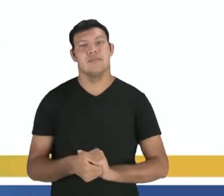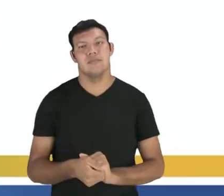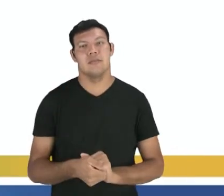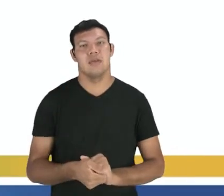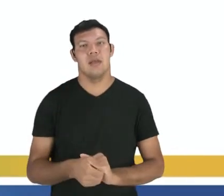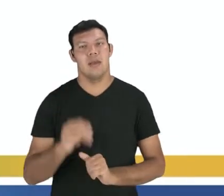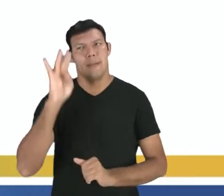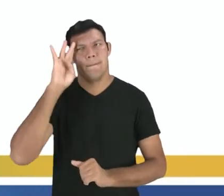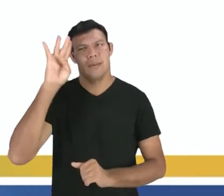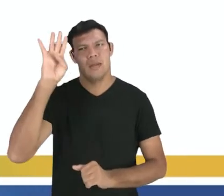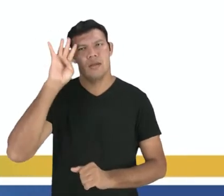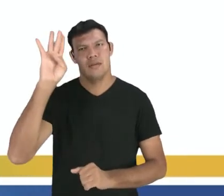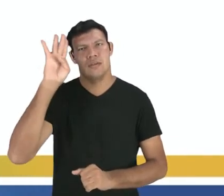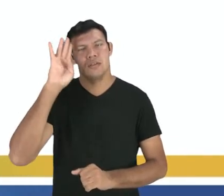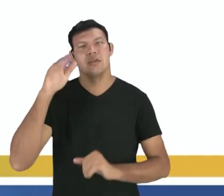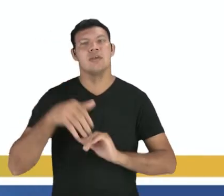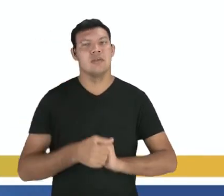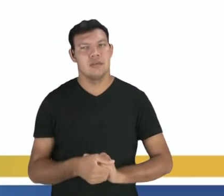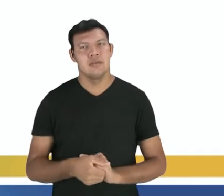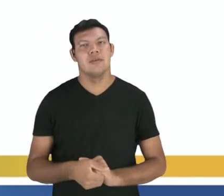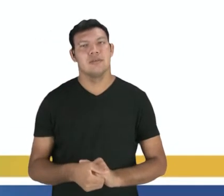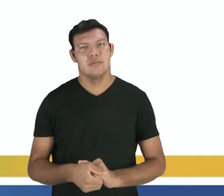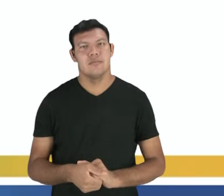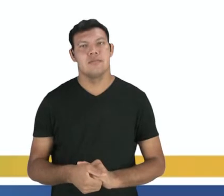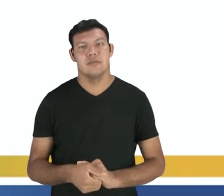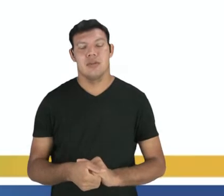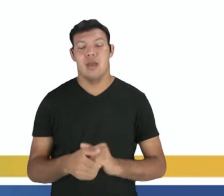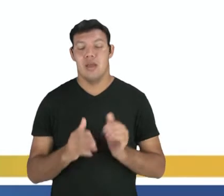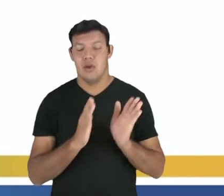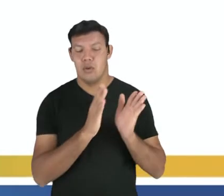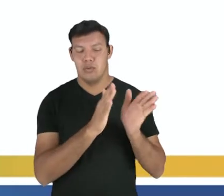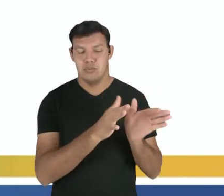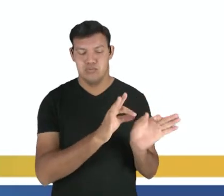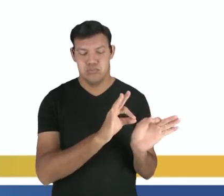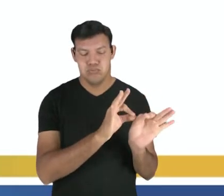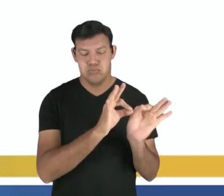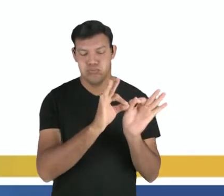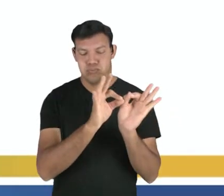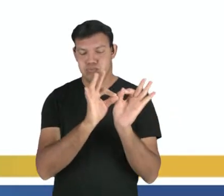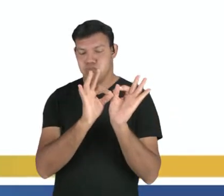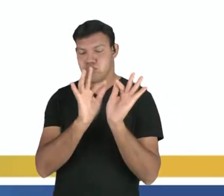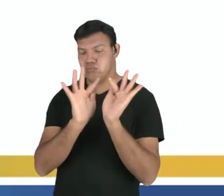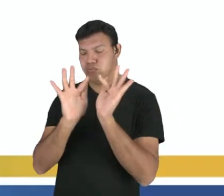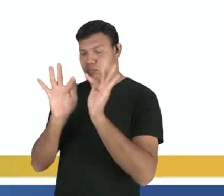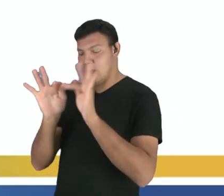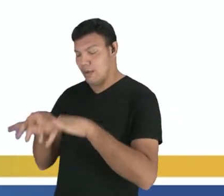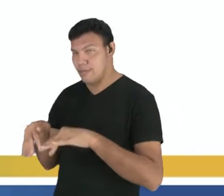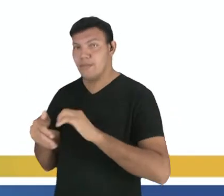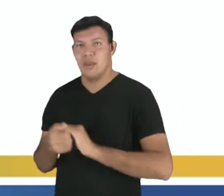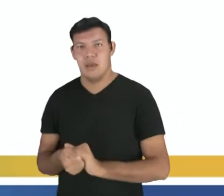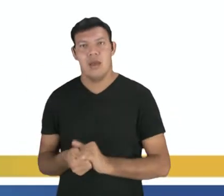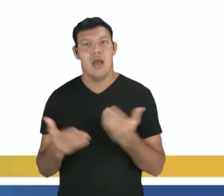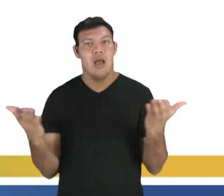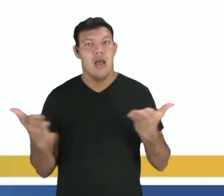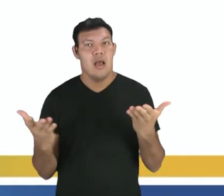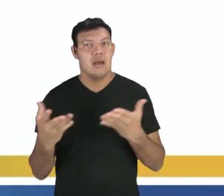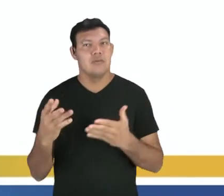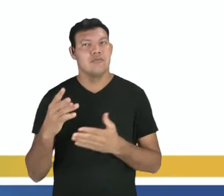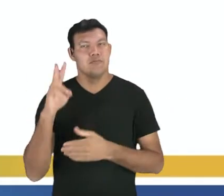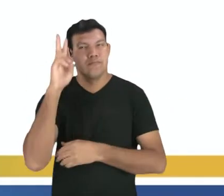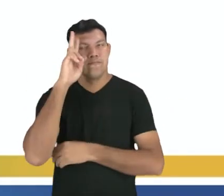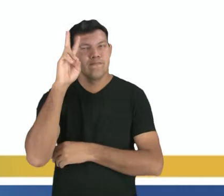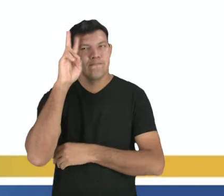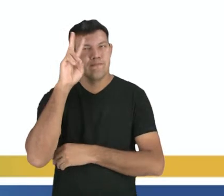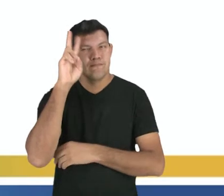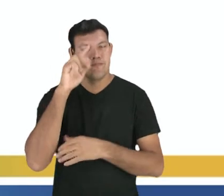e tudo nela se encaminha para conclusão Olhem só a gente vamos agora falar relembrar